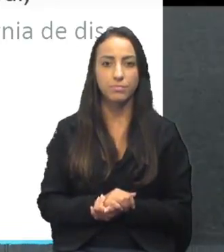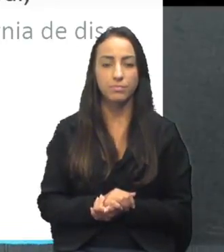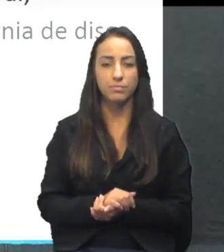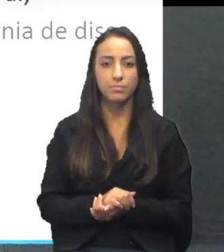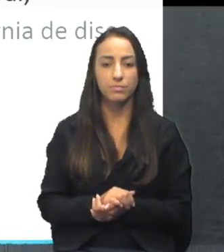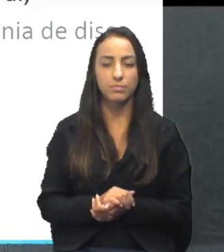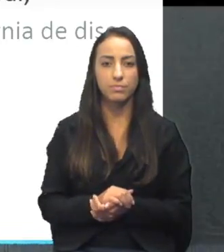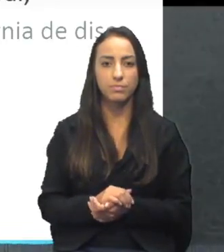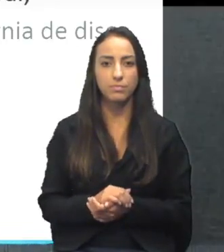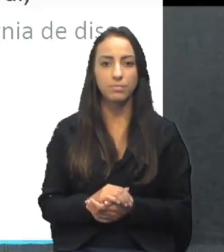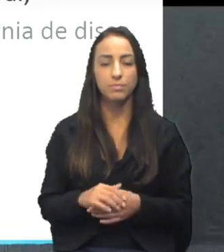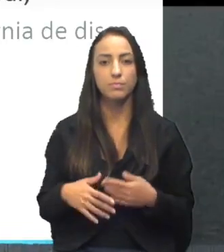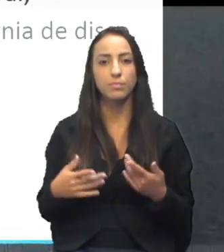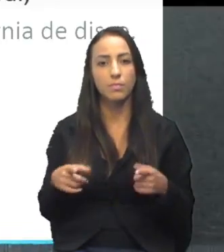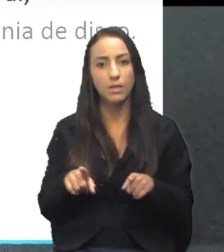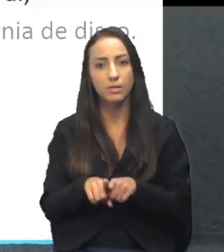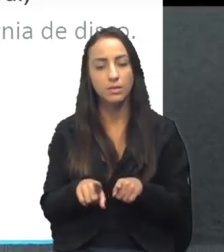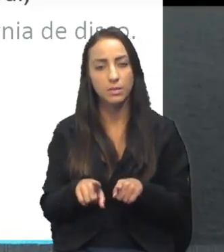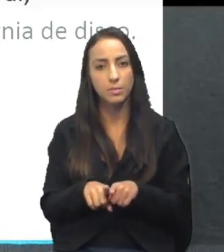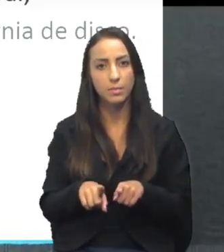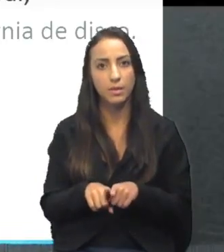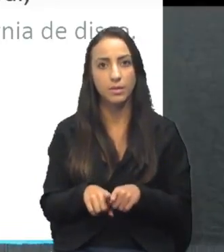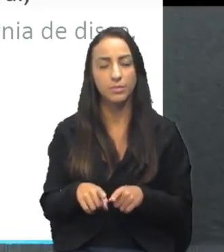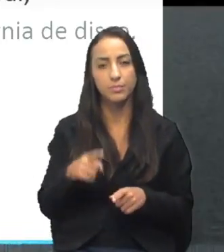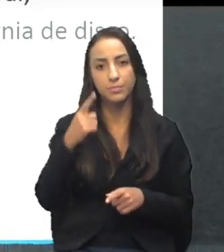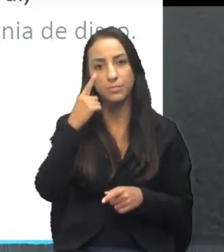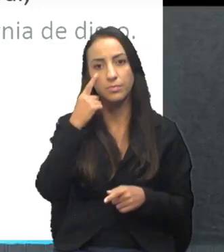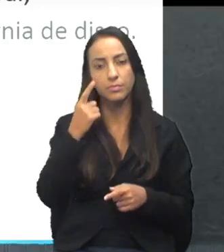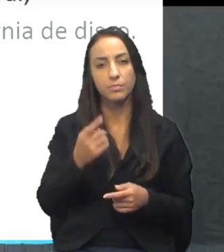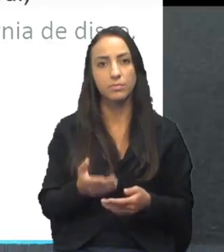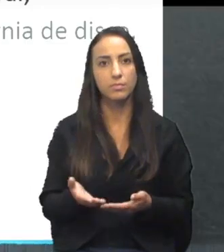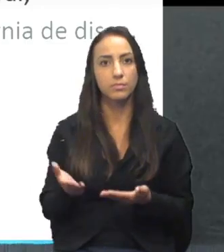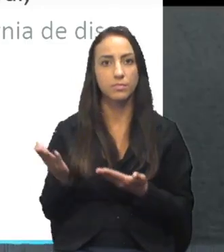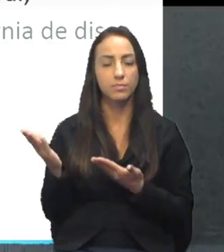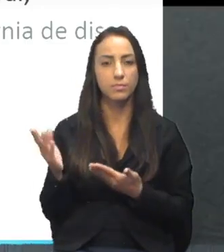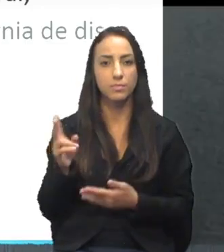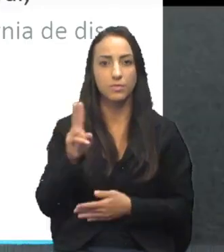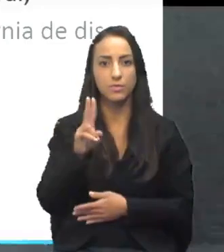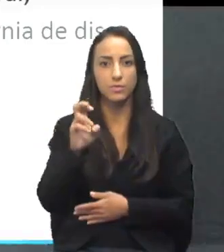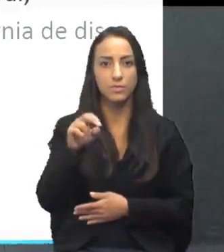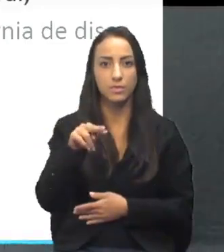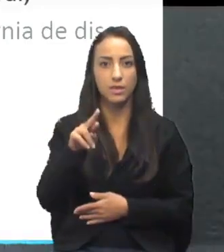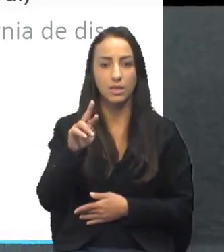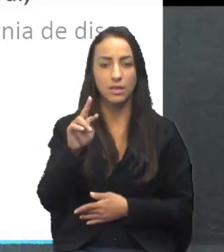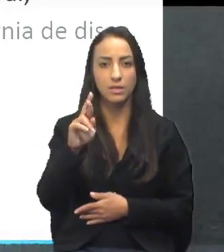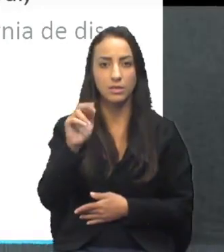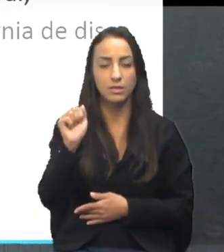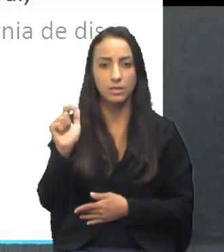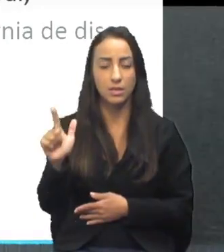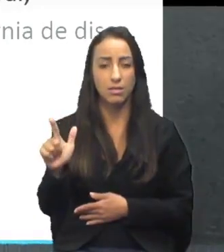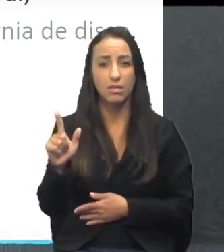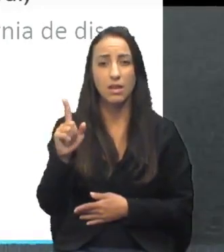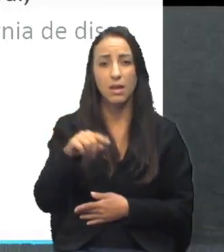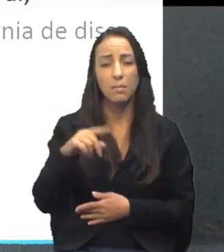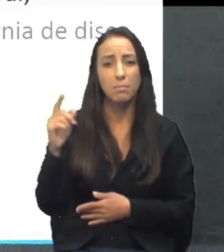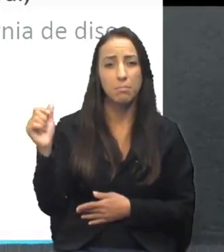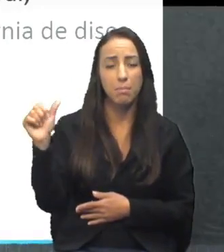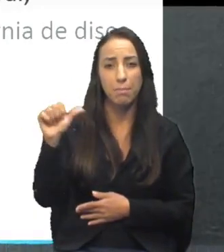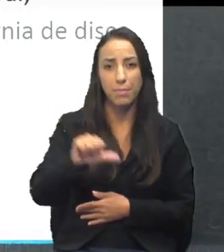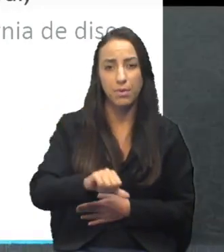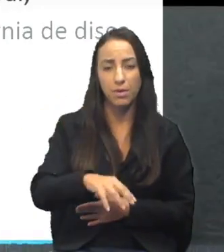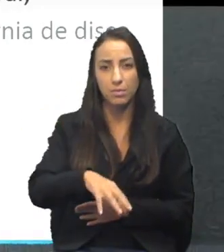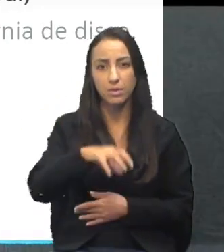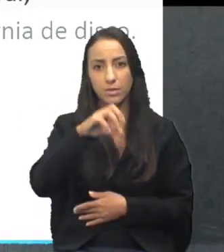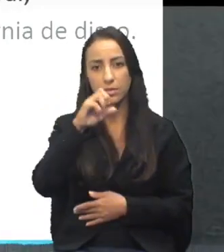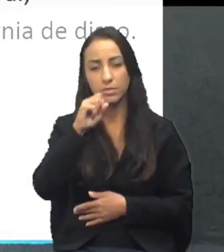é prejudicada. E de decúbito, então, ventral, com a barriga para baixo, pior ainda mais,